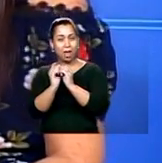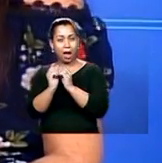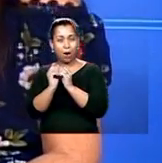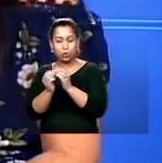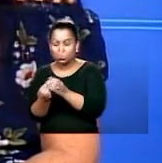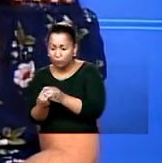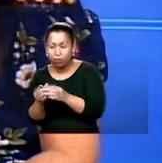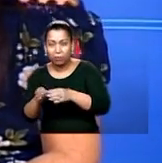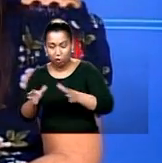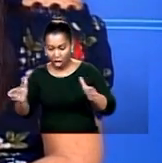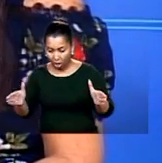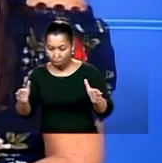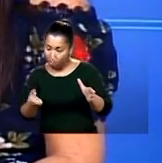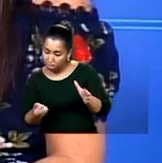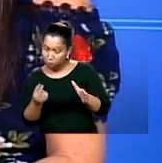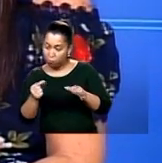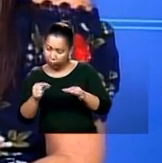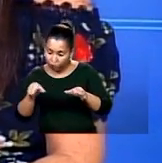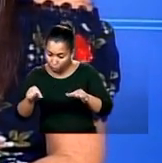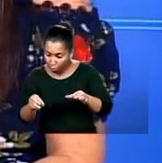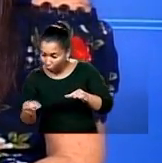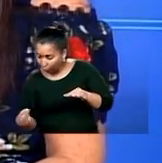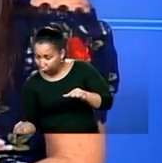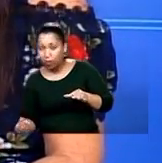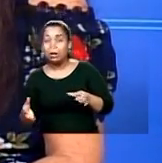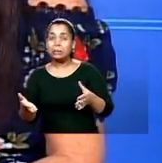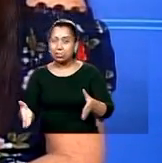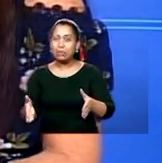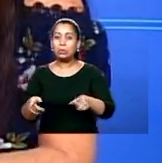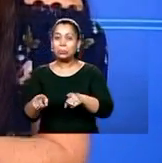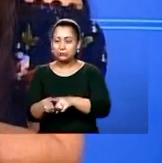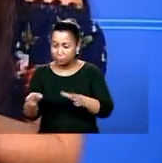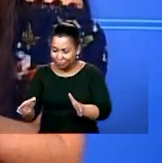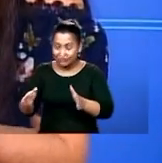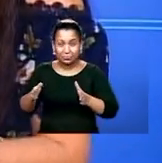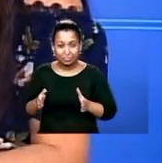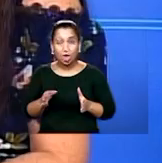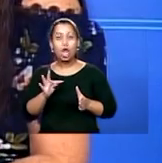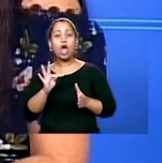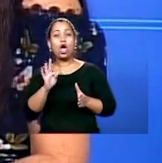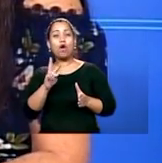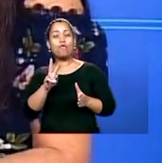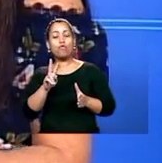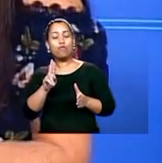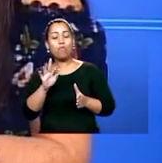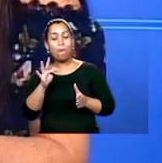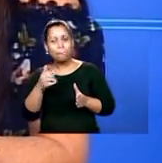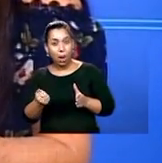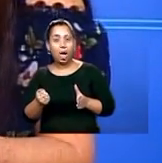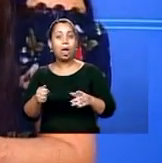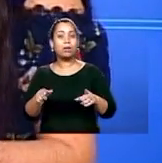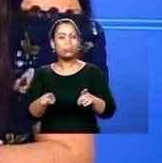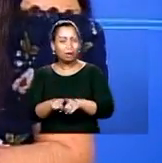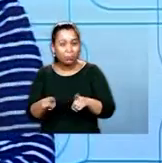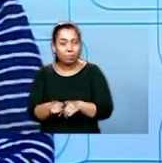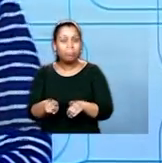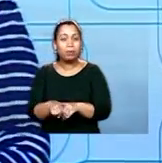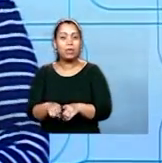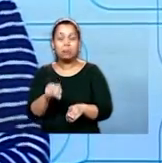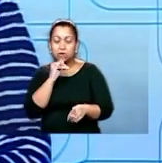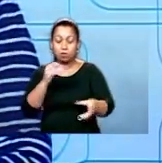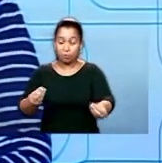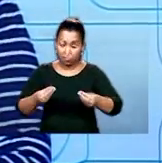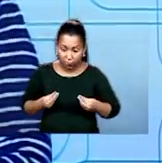furou, aquele fubá que está, né, o saquinho furado, ele vem para o banco de alimentos, a gente